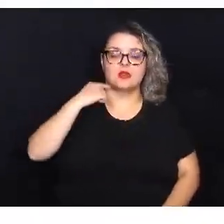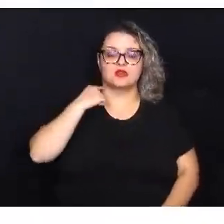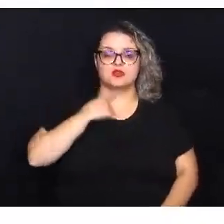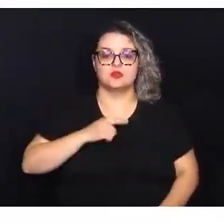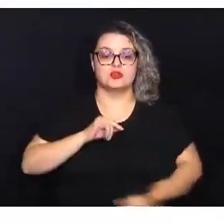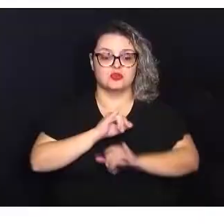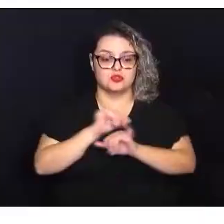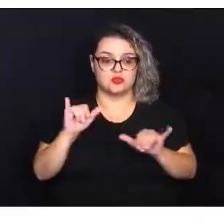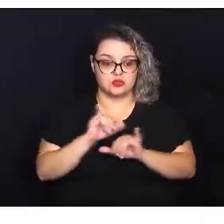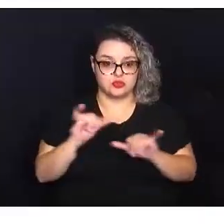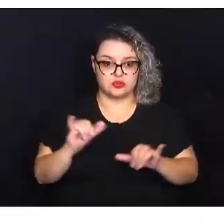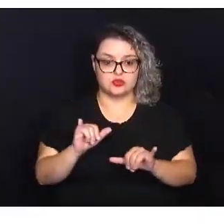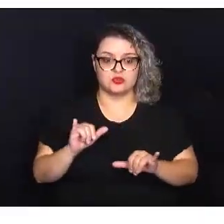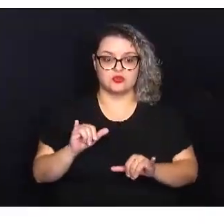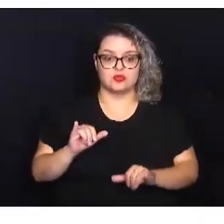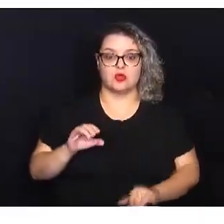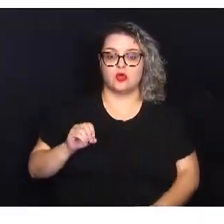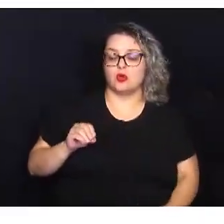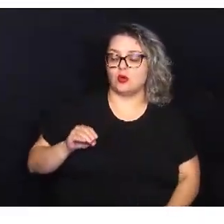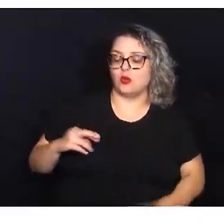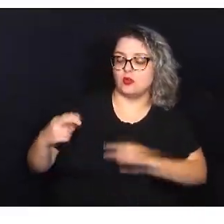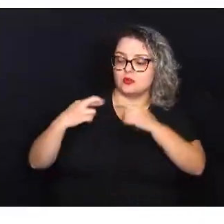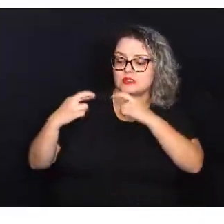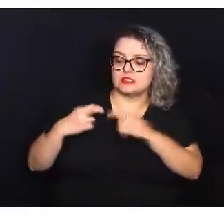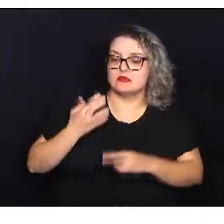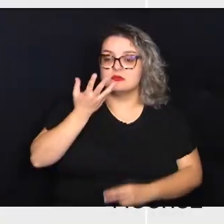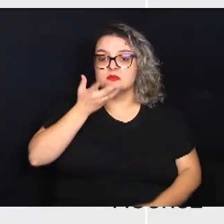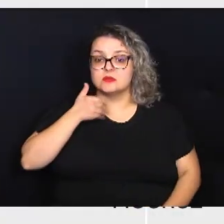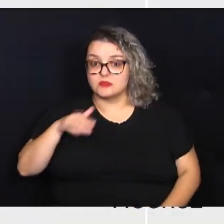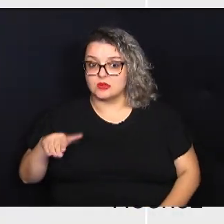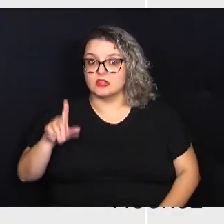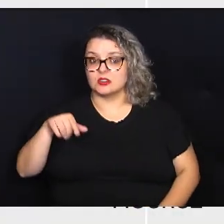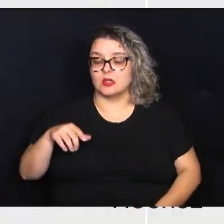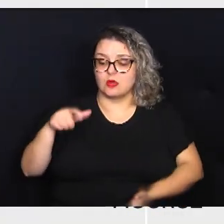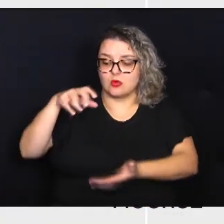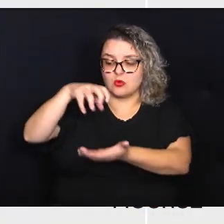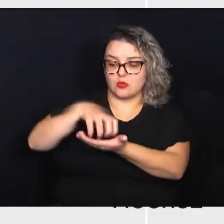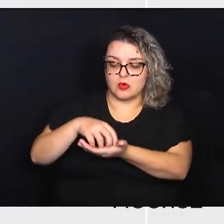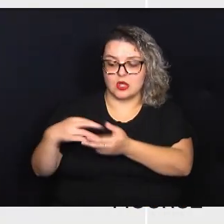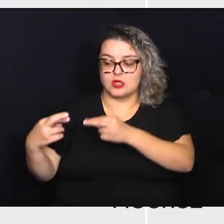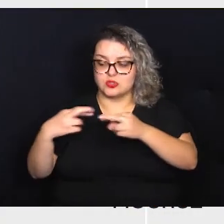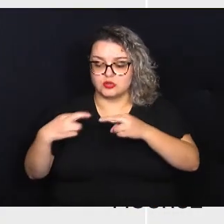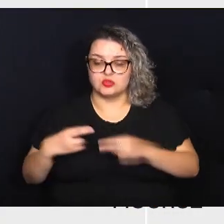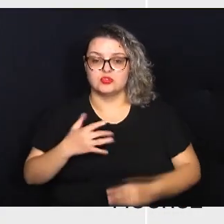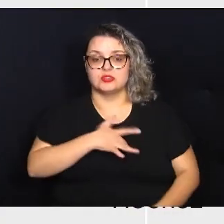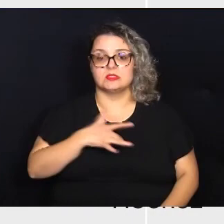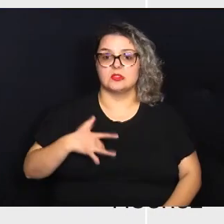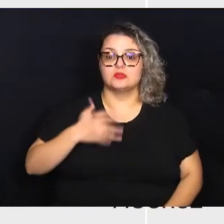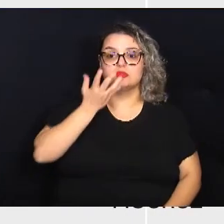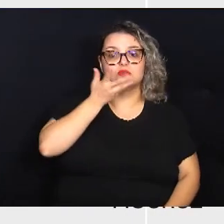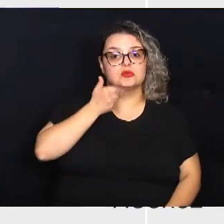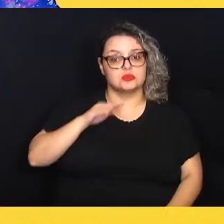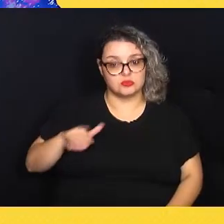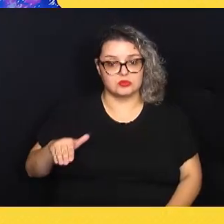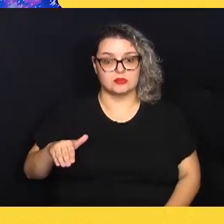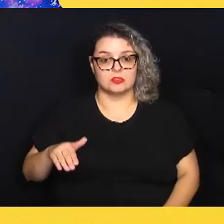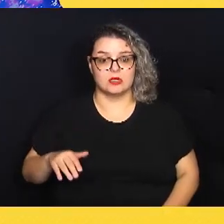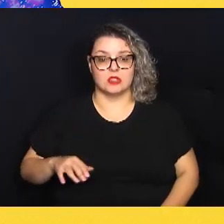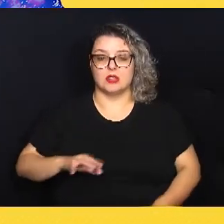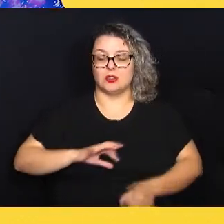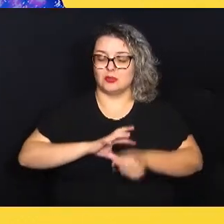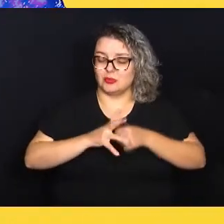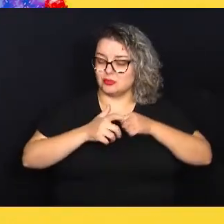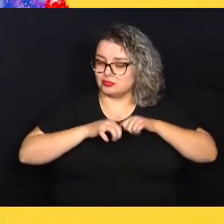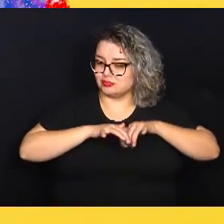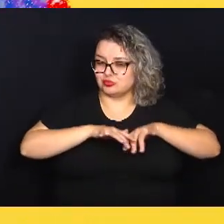Gerais, divulgado pelo Observa Infância, que é o Observatório de Saúde na Infância. A